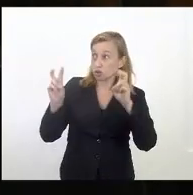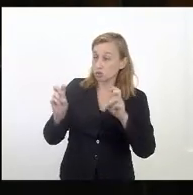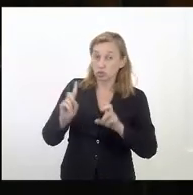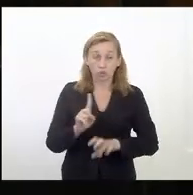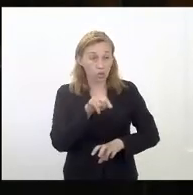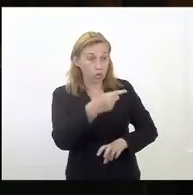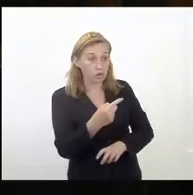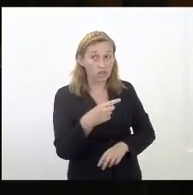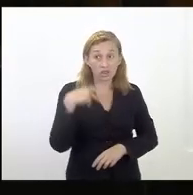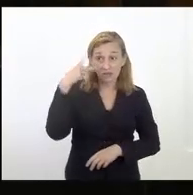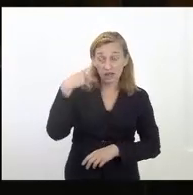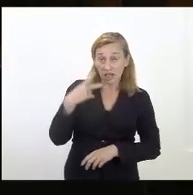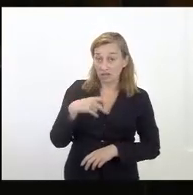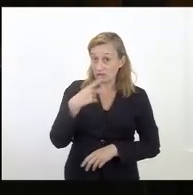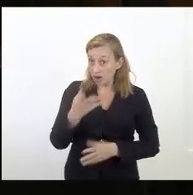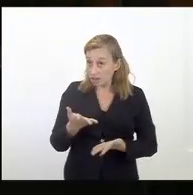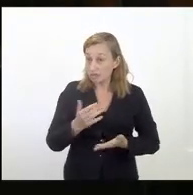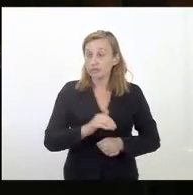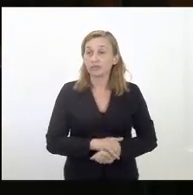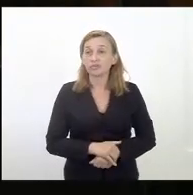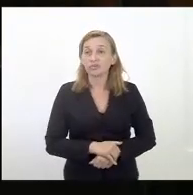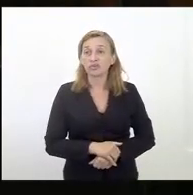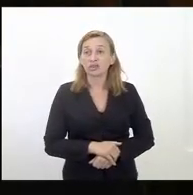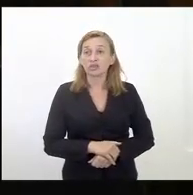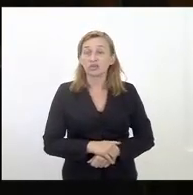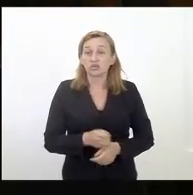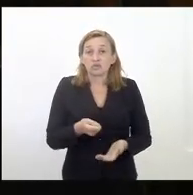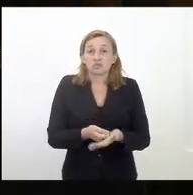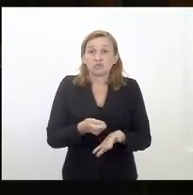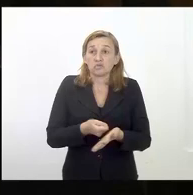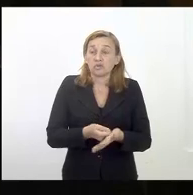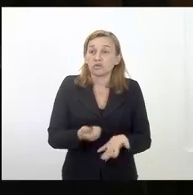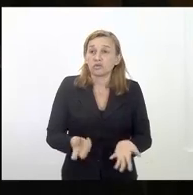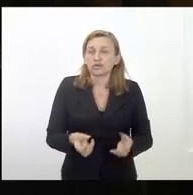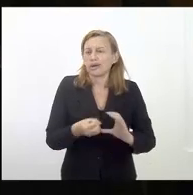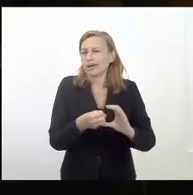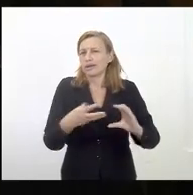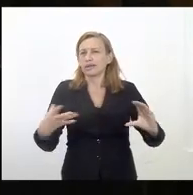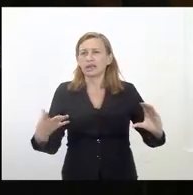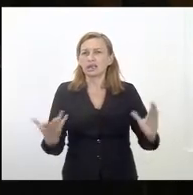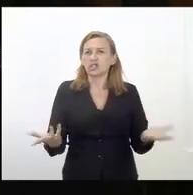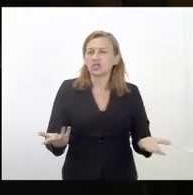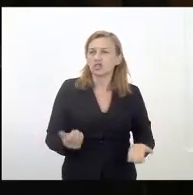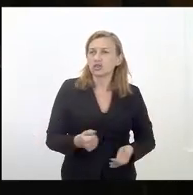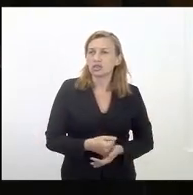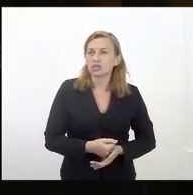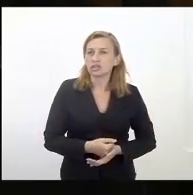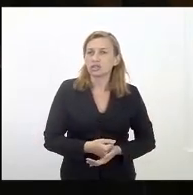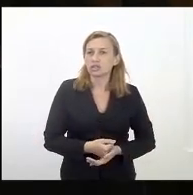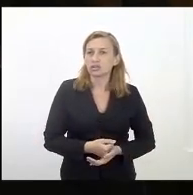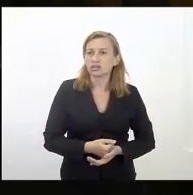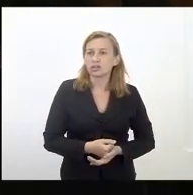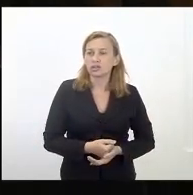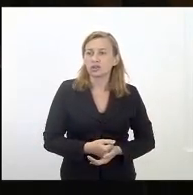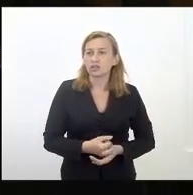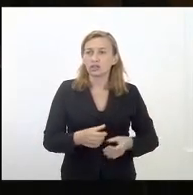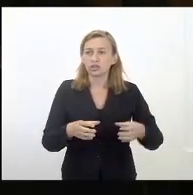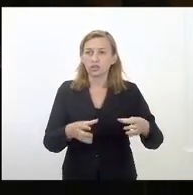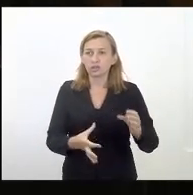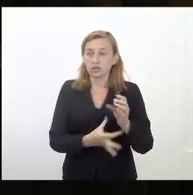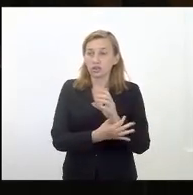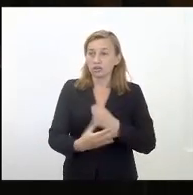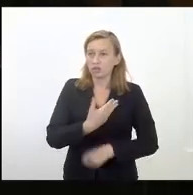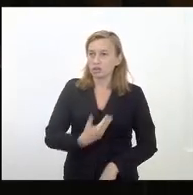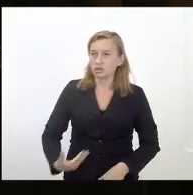deputado esses vereadores tentaram fazer impondo uma característica uma adjetivação de um guarda municipal